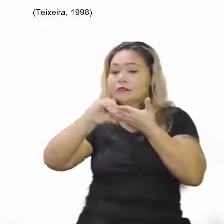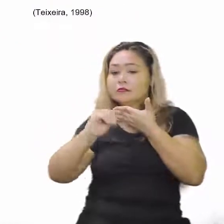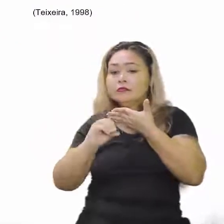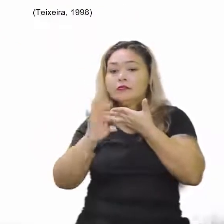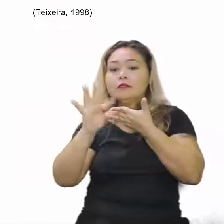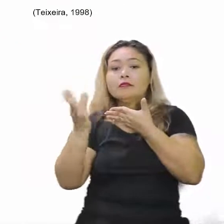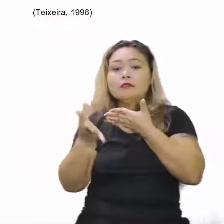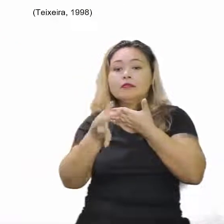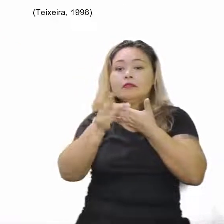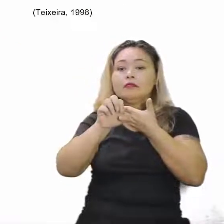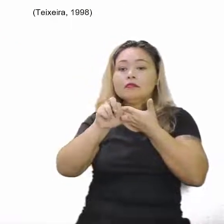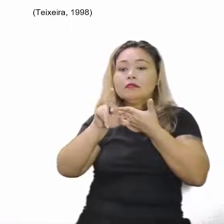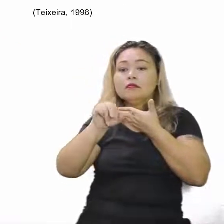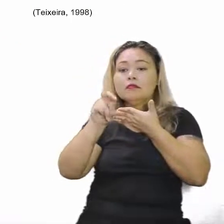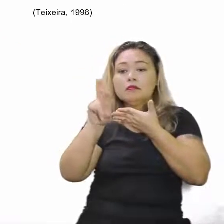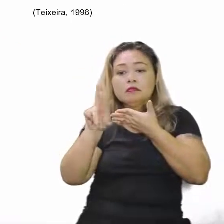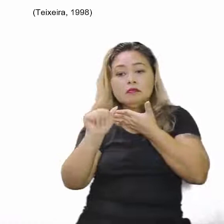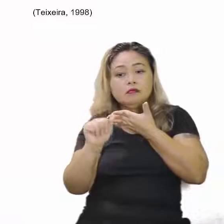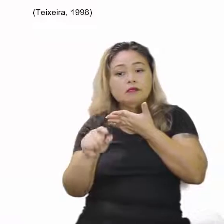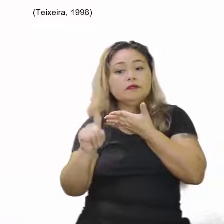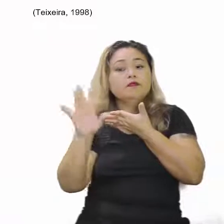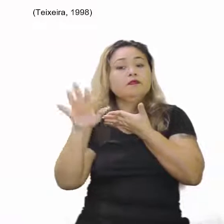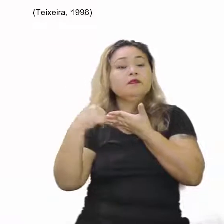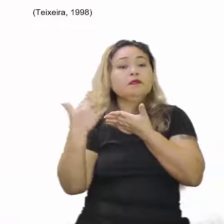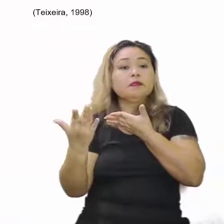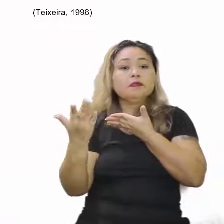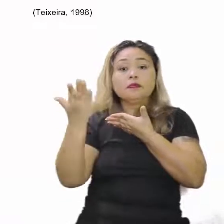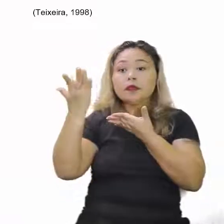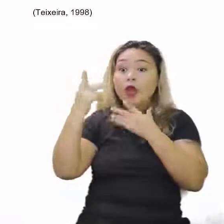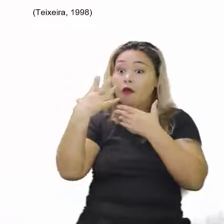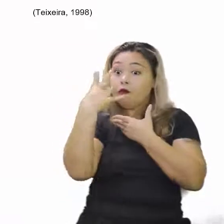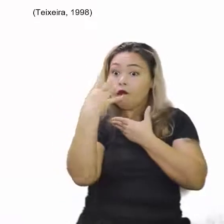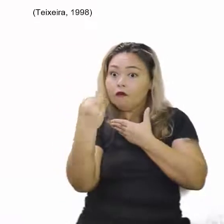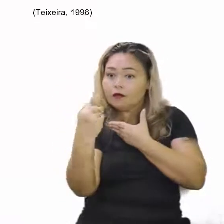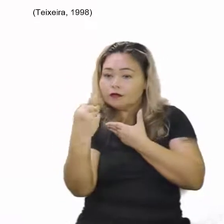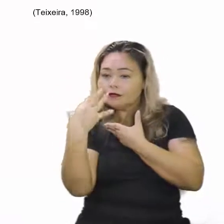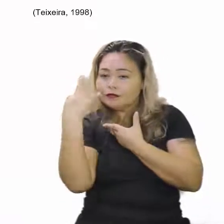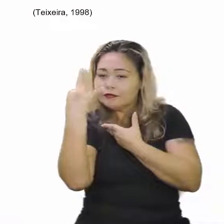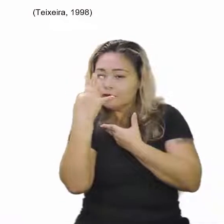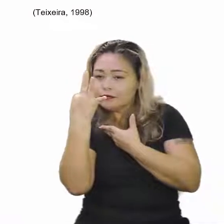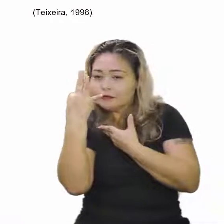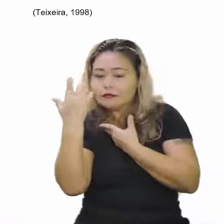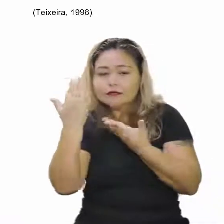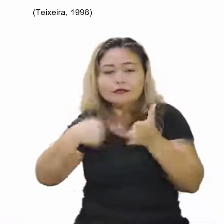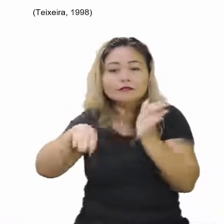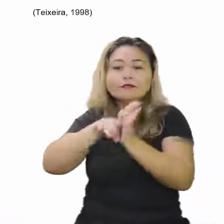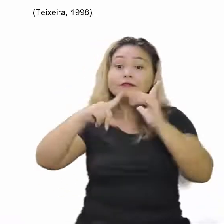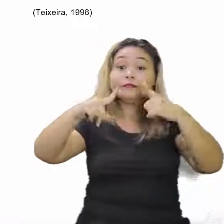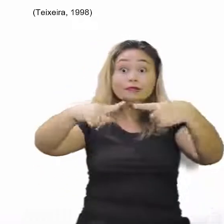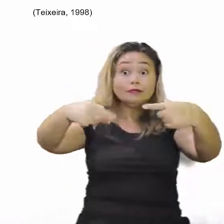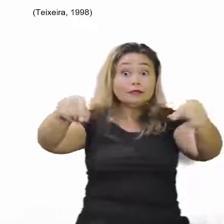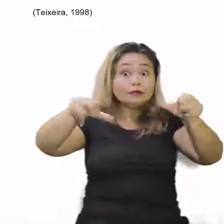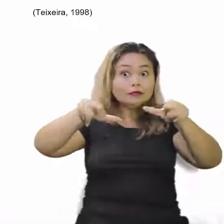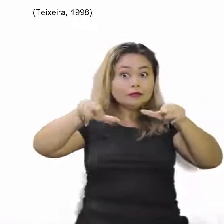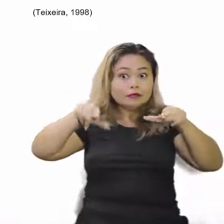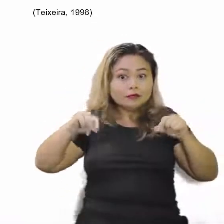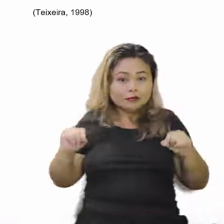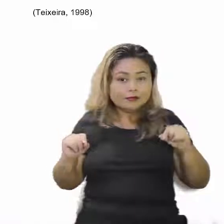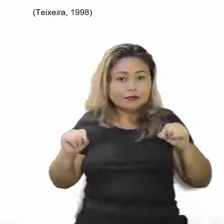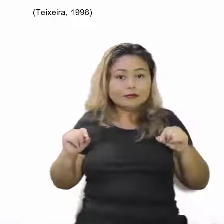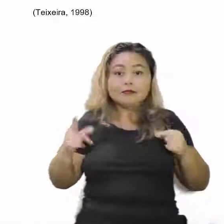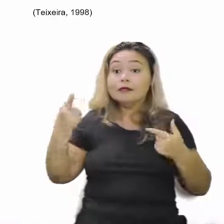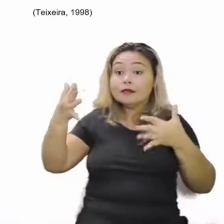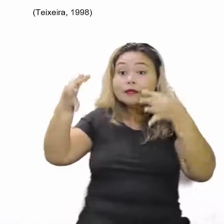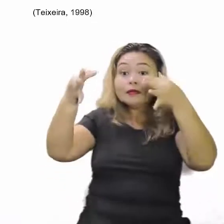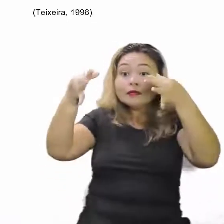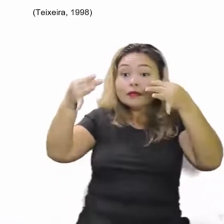Depois aí, você tem essa foto linda, maravilhosa, ó. Aí sim, nós estamos chegando no Forte Príncipe da Beira. E aí um